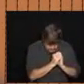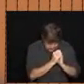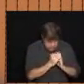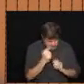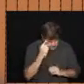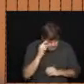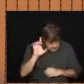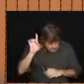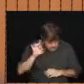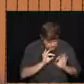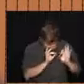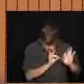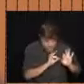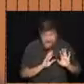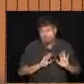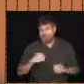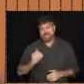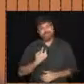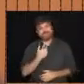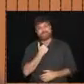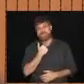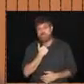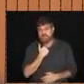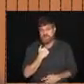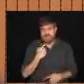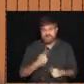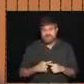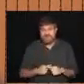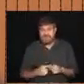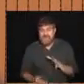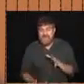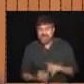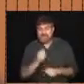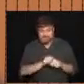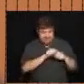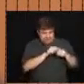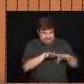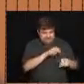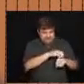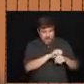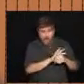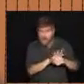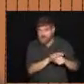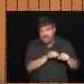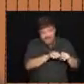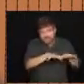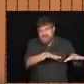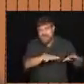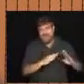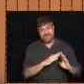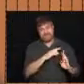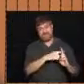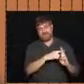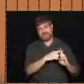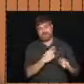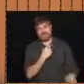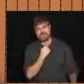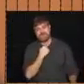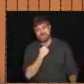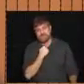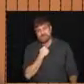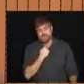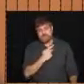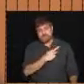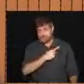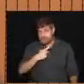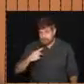oração. Mas nós não podemos, porque acaba disseminando o vírus da mesma forma. Então, quero agradecer aqui muitos